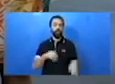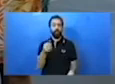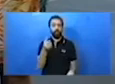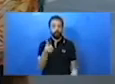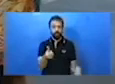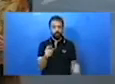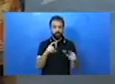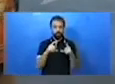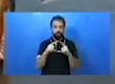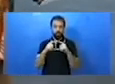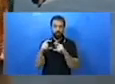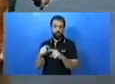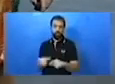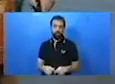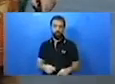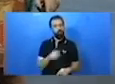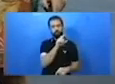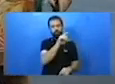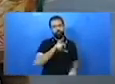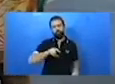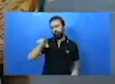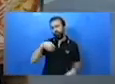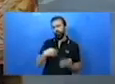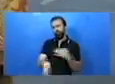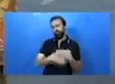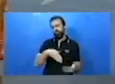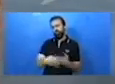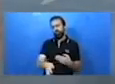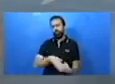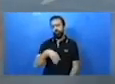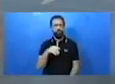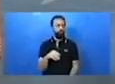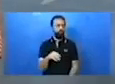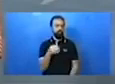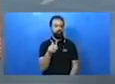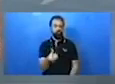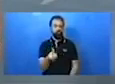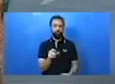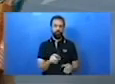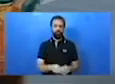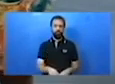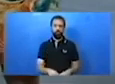24. Eu poderia pintar um aqui, um aqui, um aqui. Tendo 6,